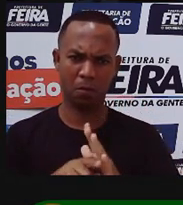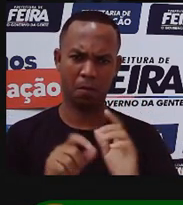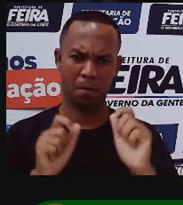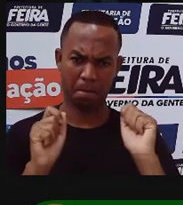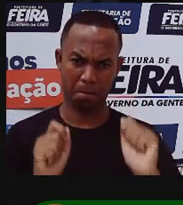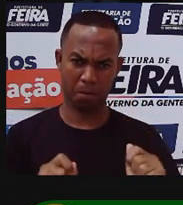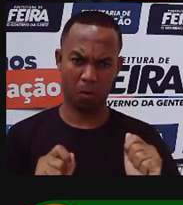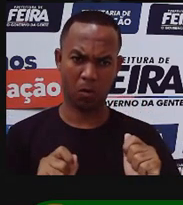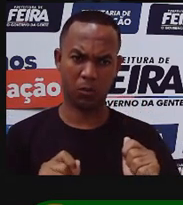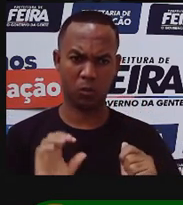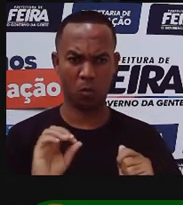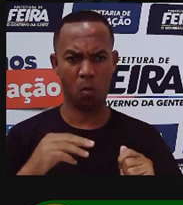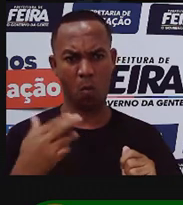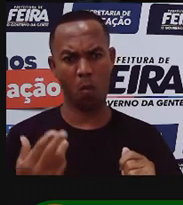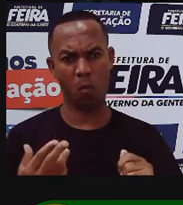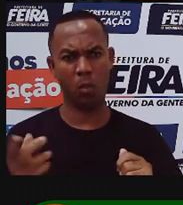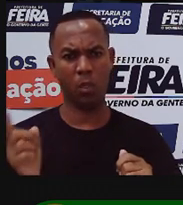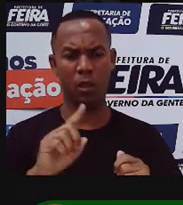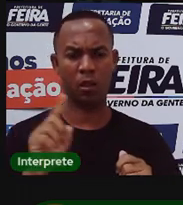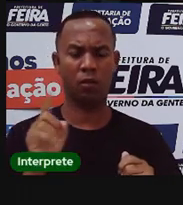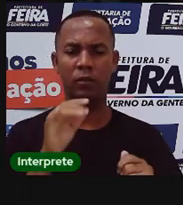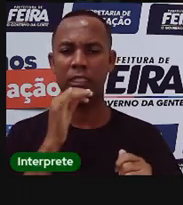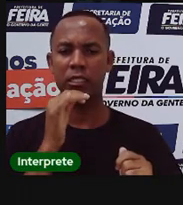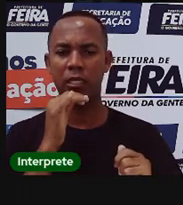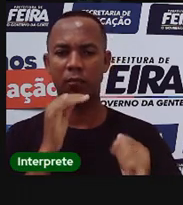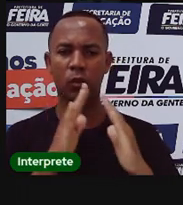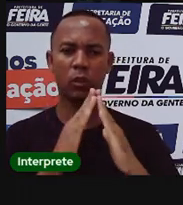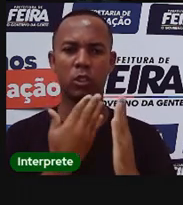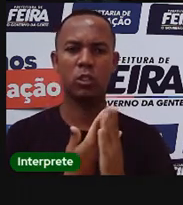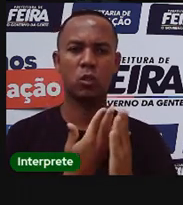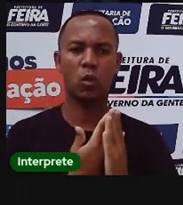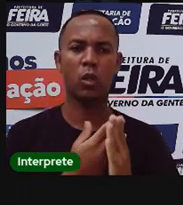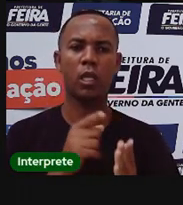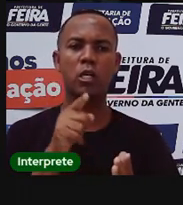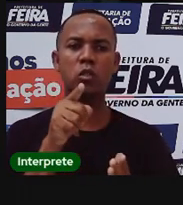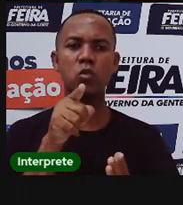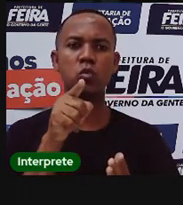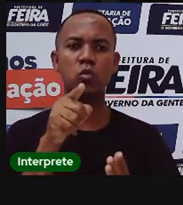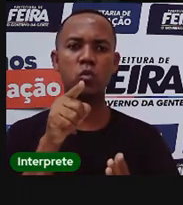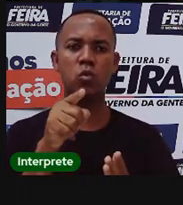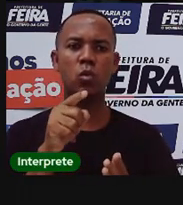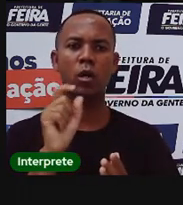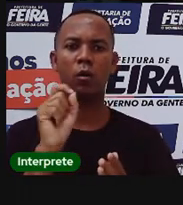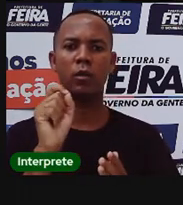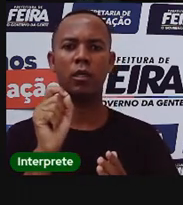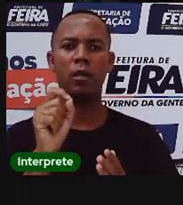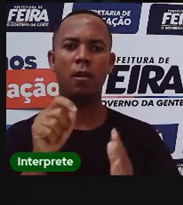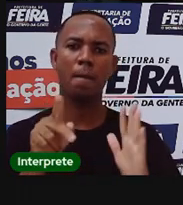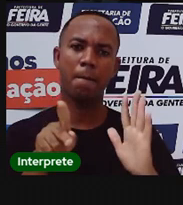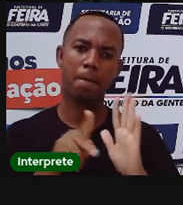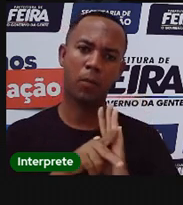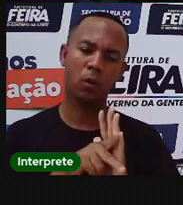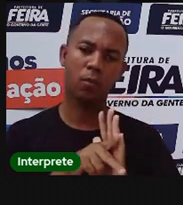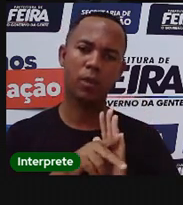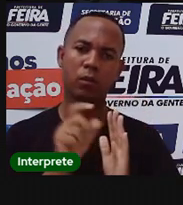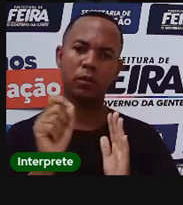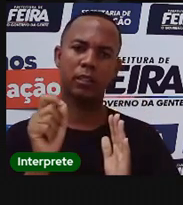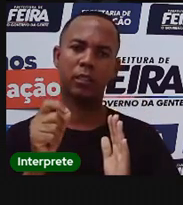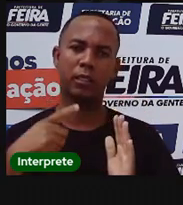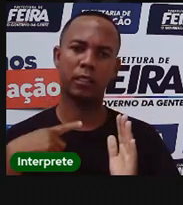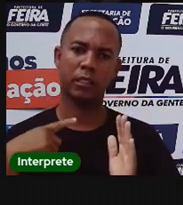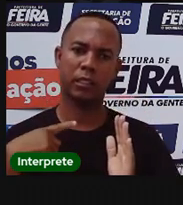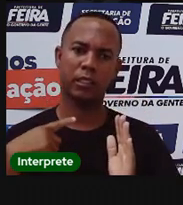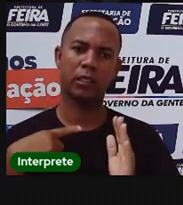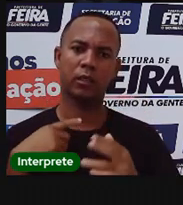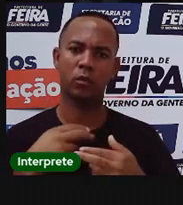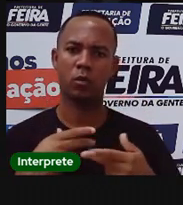Gente, vai depender do que a escola de vocês trouxer, né? Porque pode ser que a escola não utilize esse material,